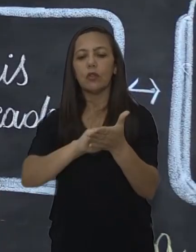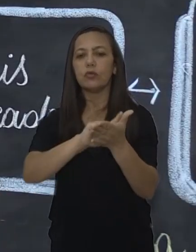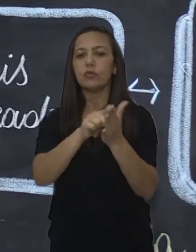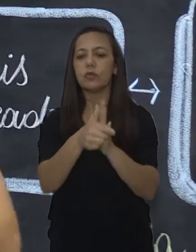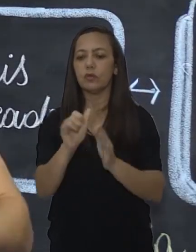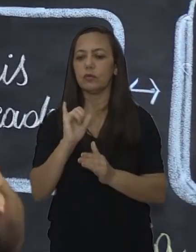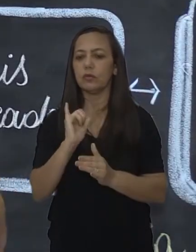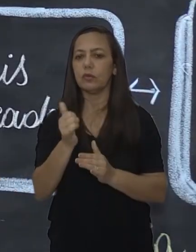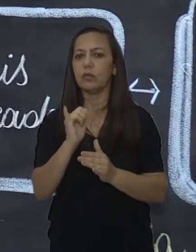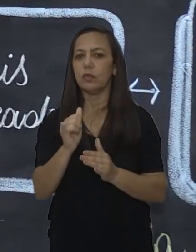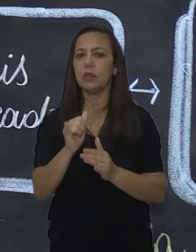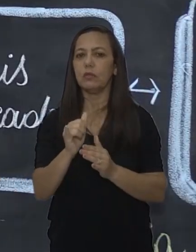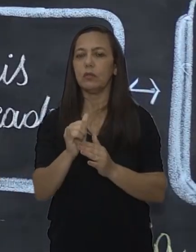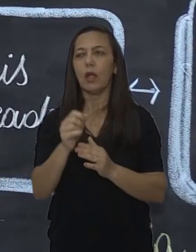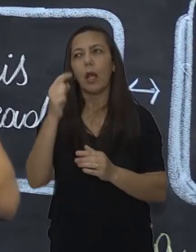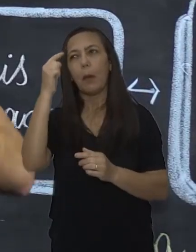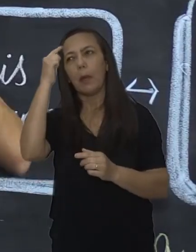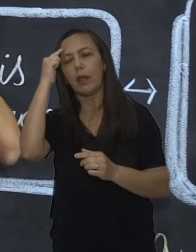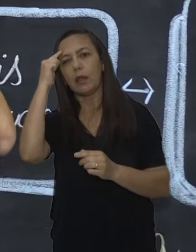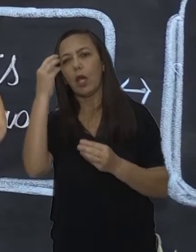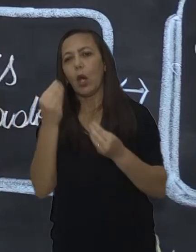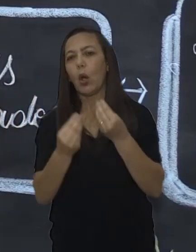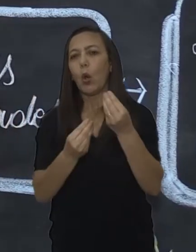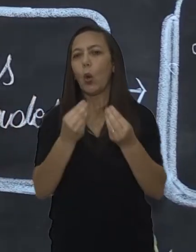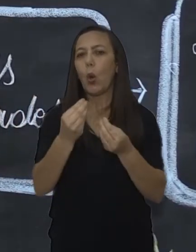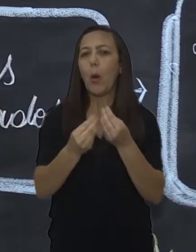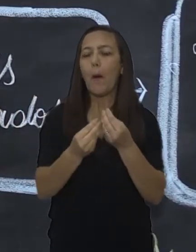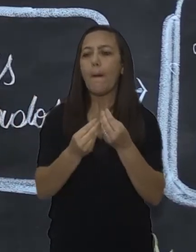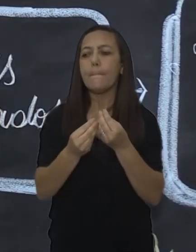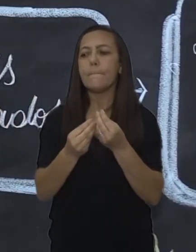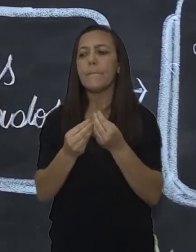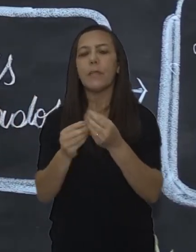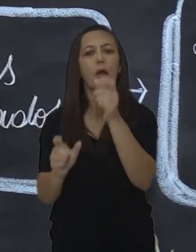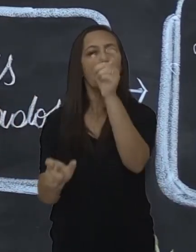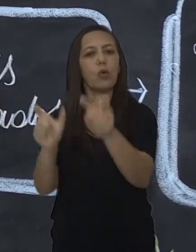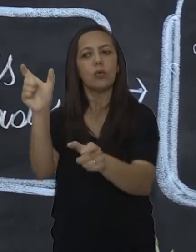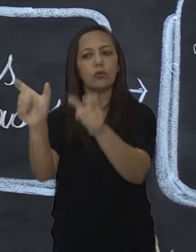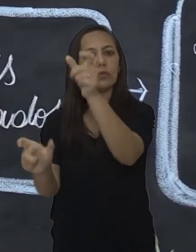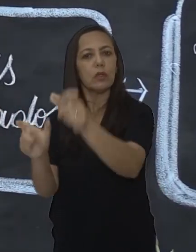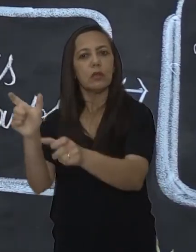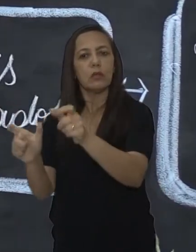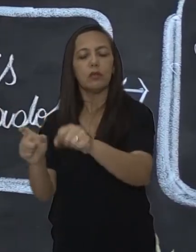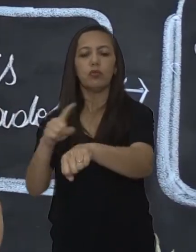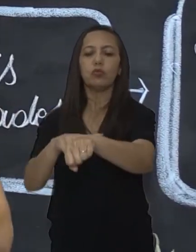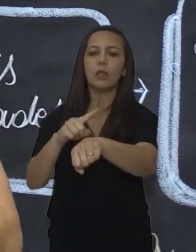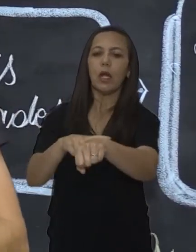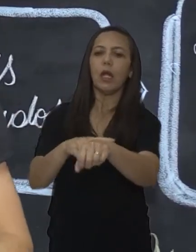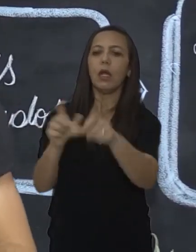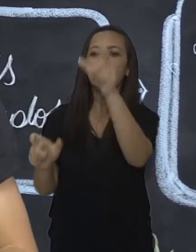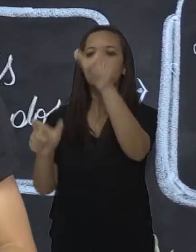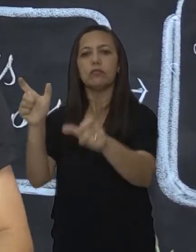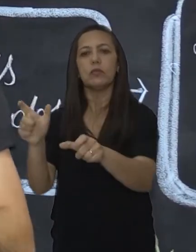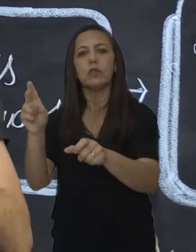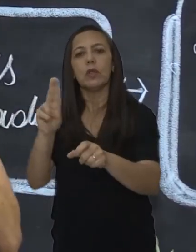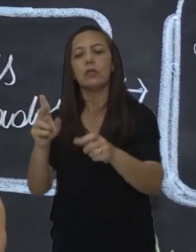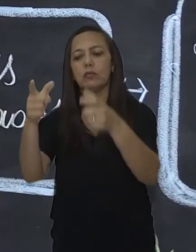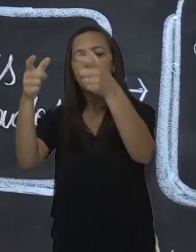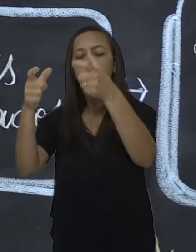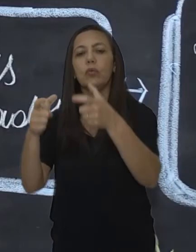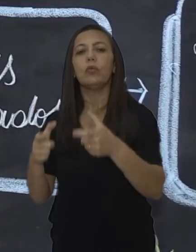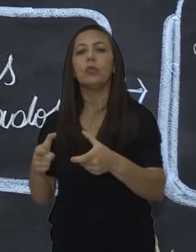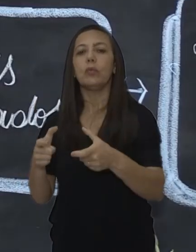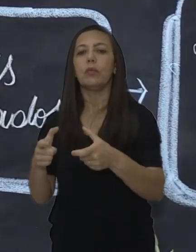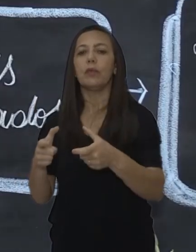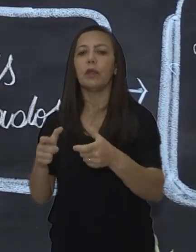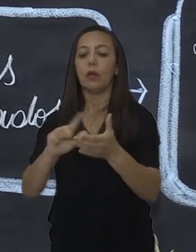gêneros narrativos? Tentar construir alguns esquemas para dividir como é que funciona a ação desses personagens, em que tempo eles estão, o lugar. Porque, de